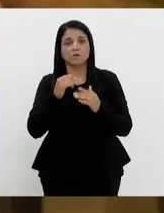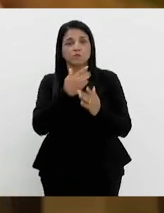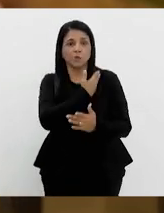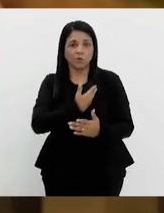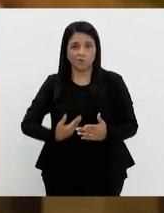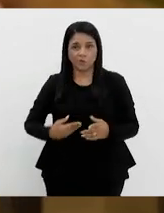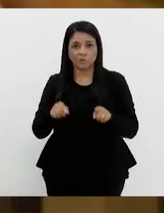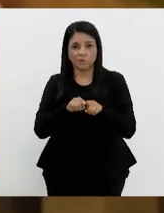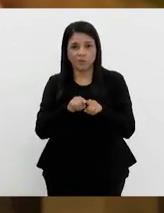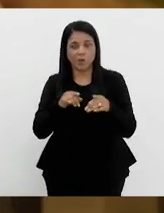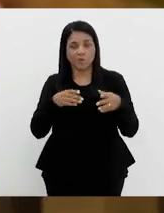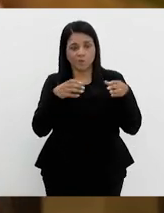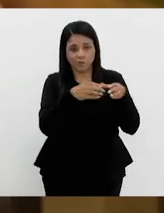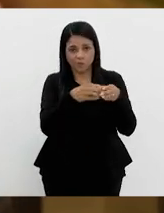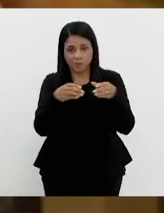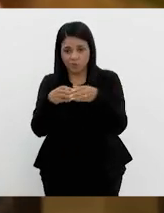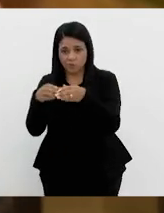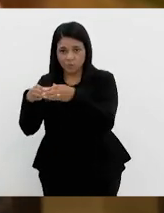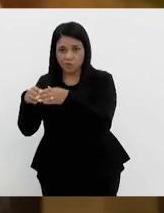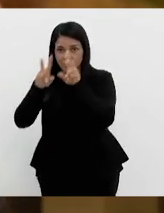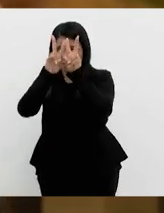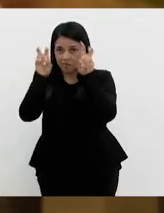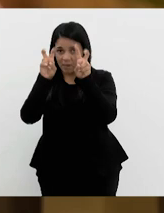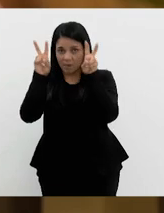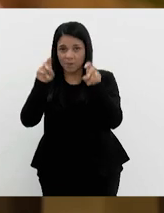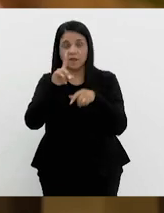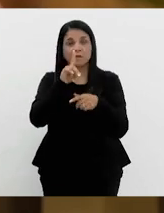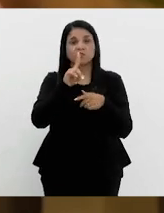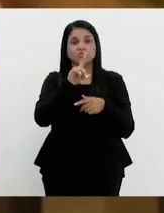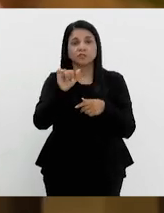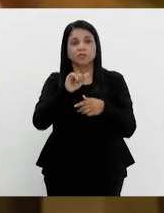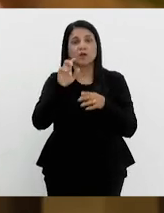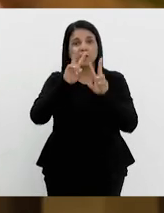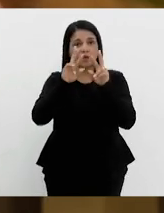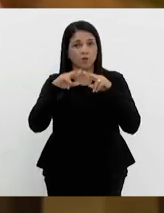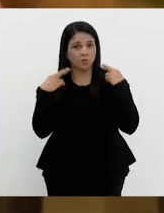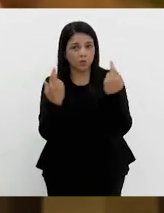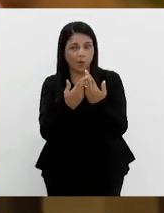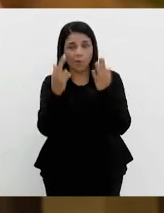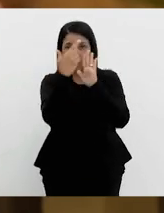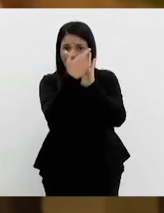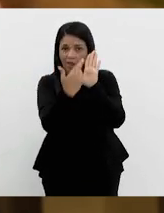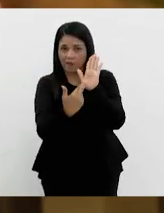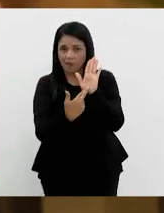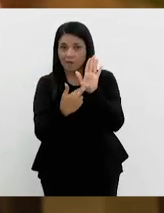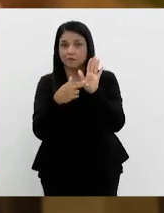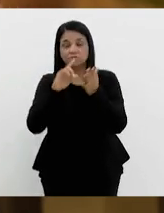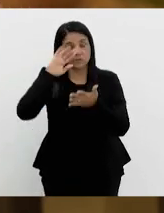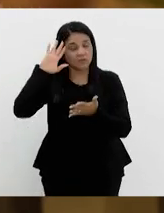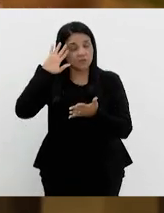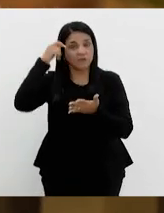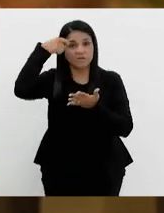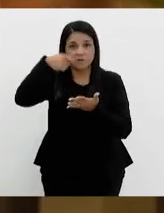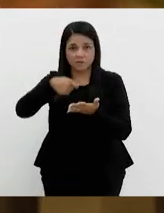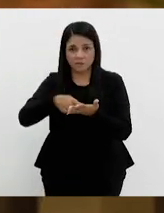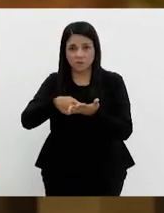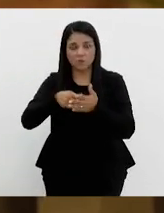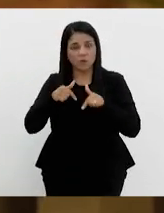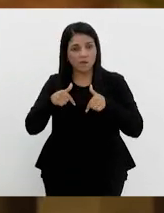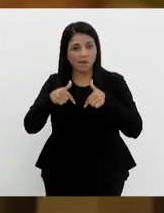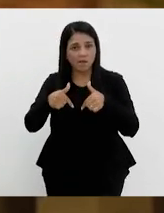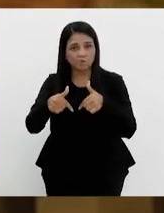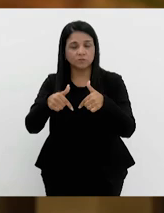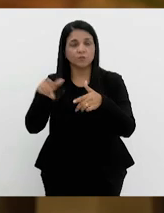comissões sua abrangência temática datas de reuniões e regulamento serão definidos em ato próprio homologado pelo